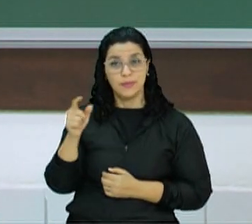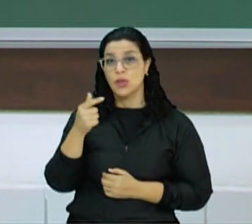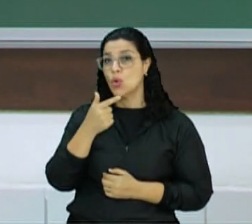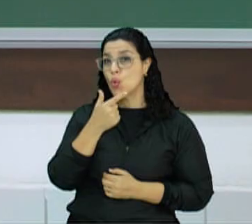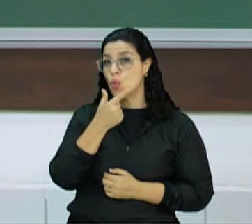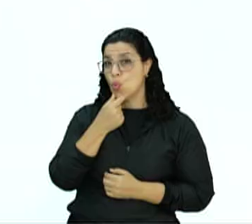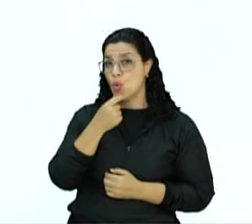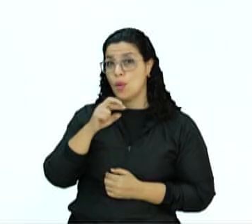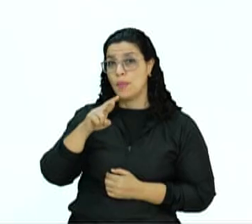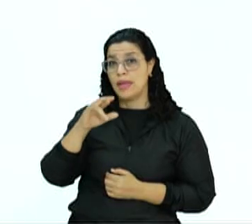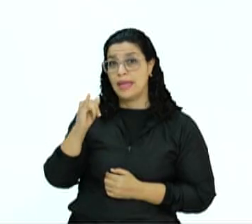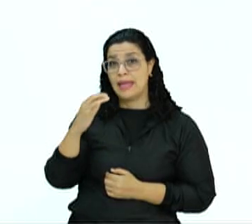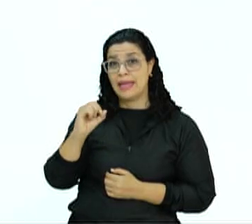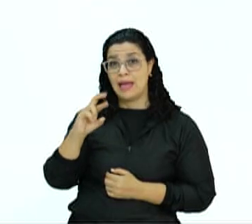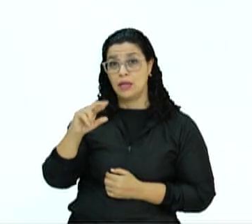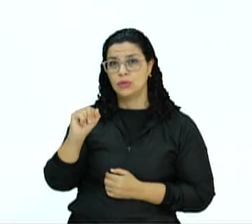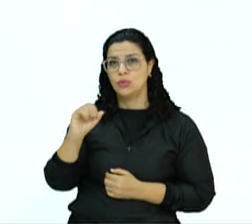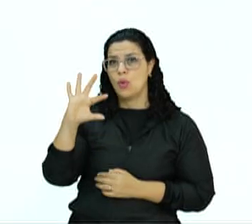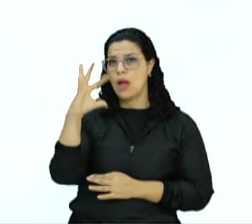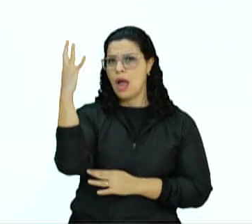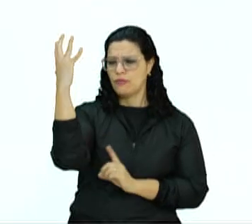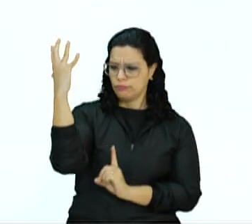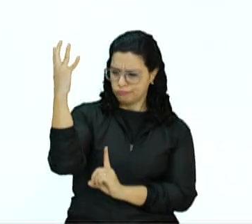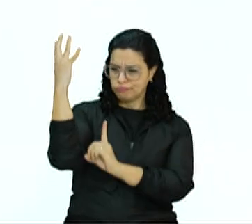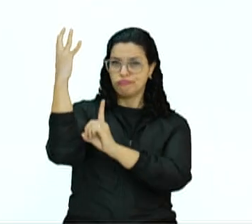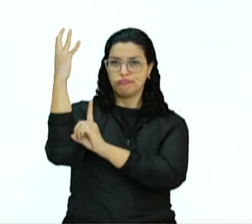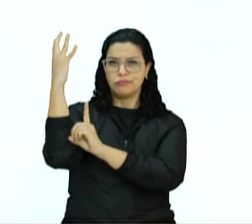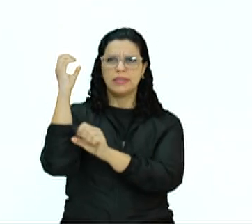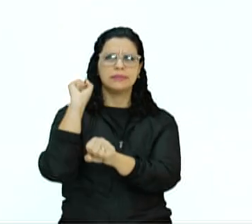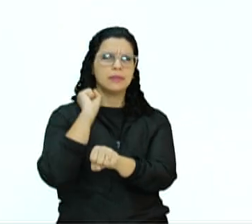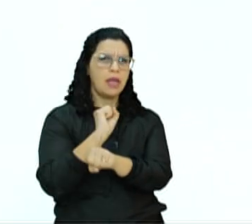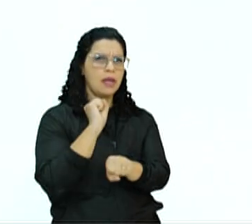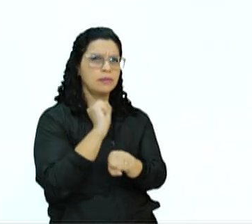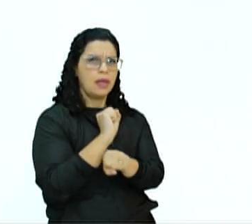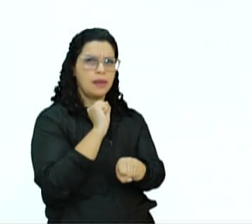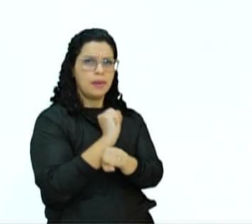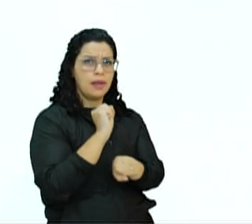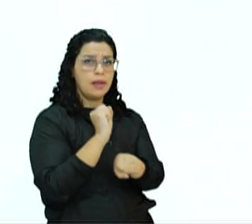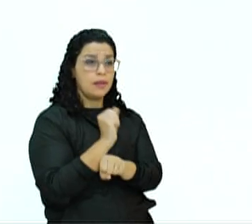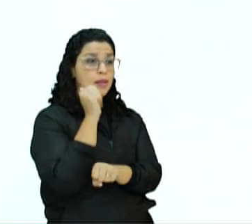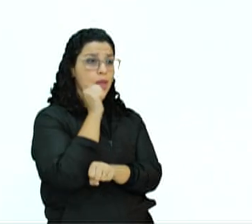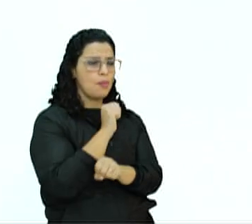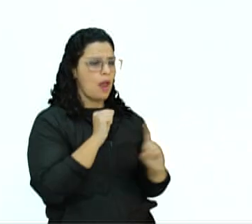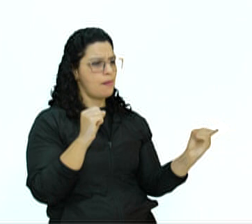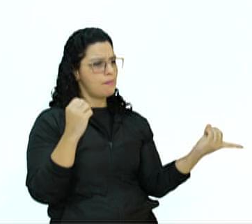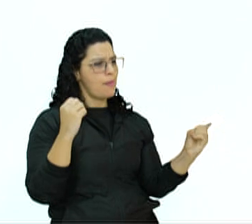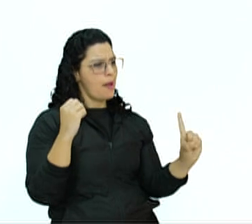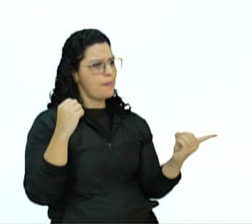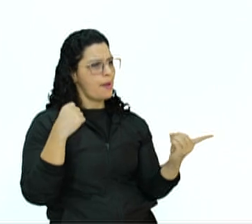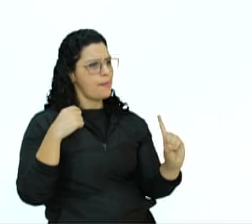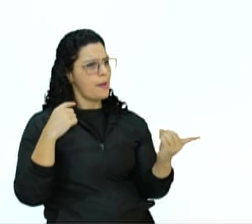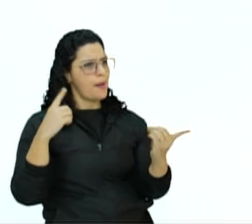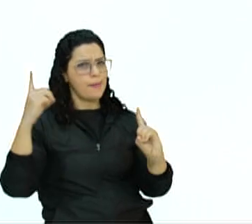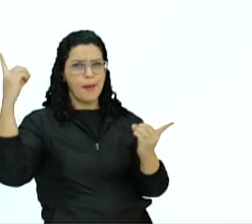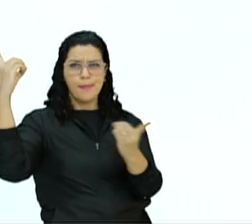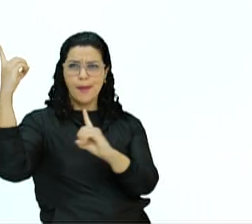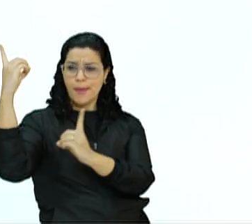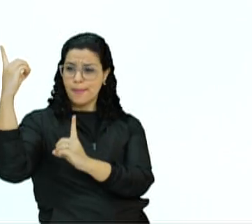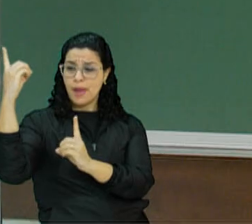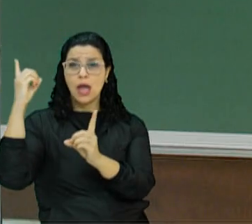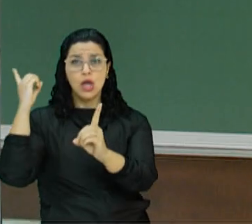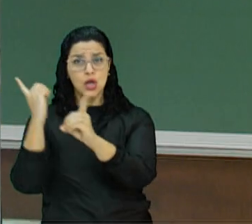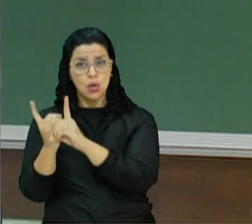Ricardo esperava Raquel encostada em uma árvore e quando ela chegou, ele a convidou para ver o pôr do sol no